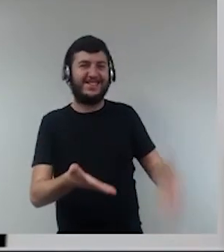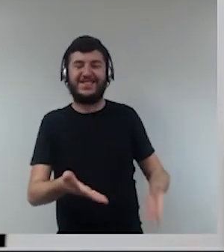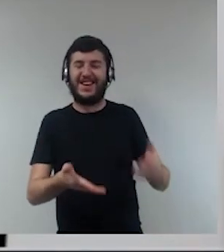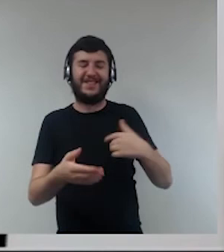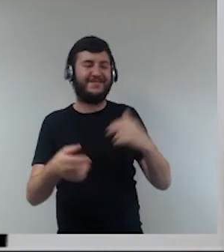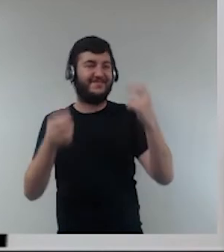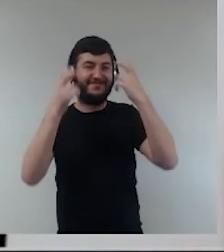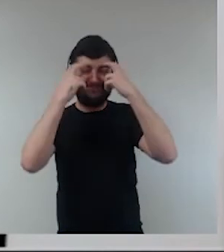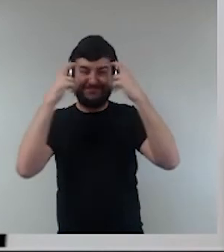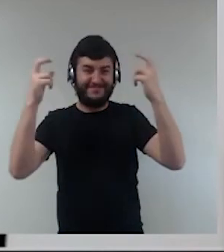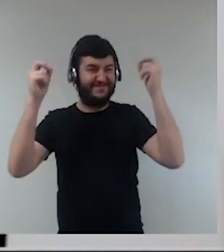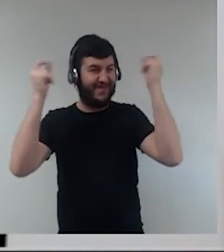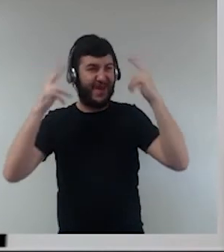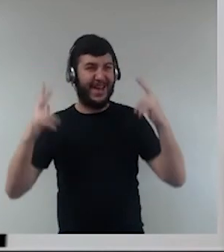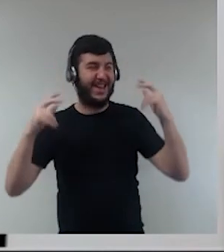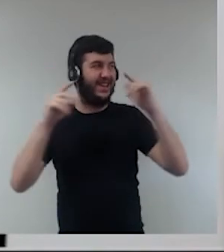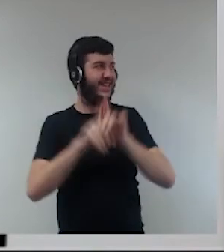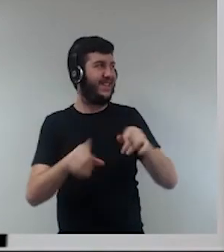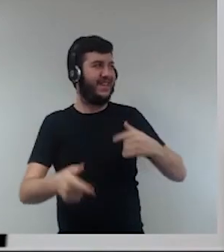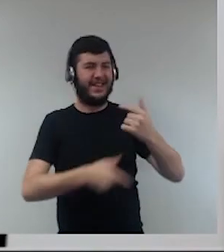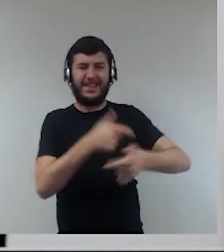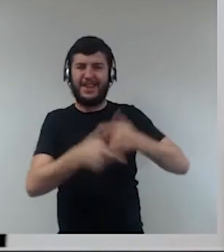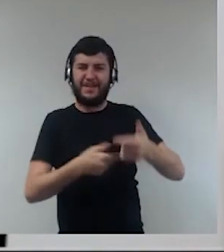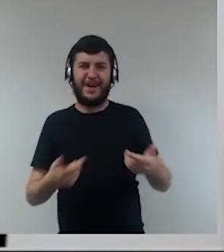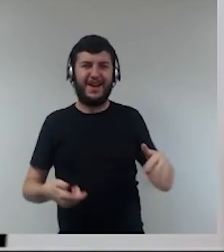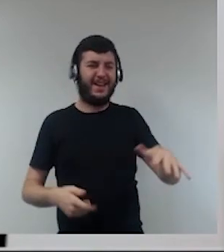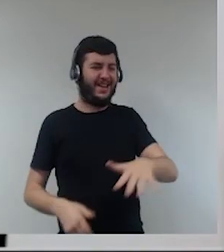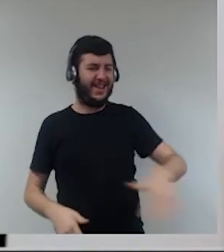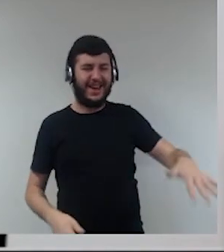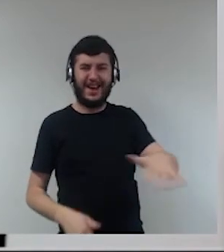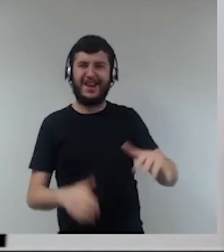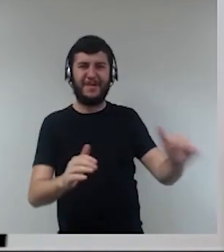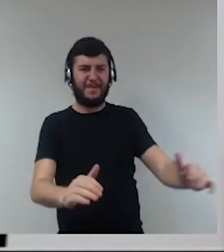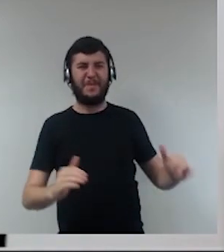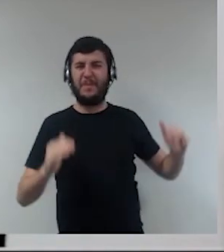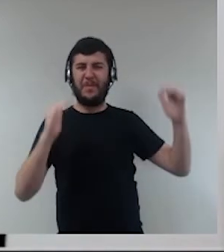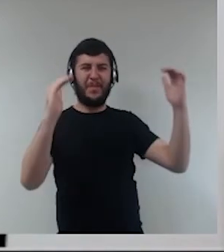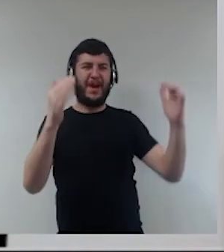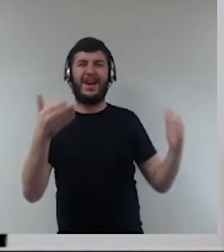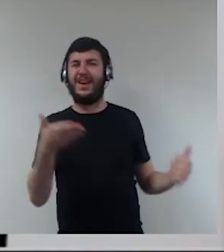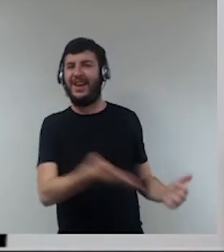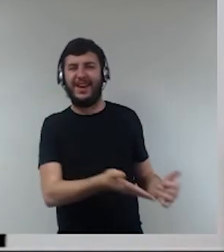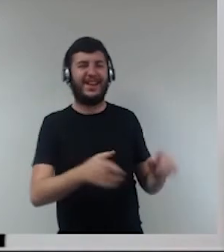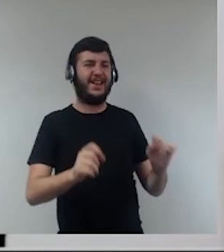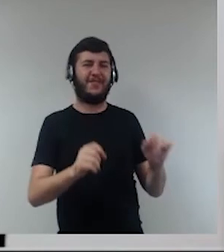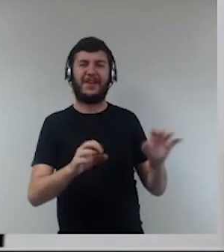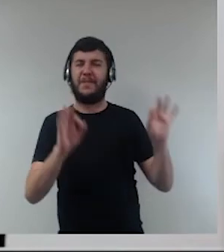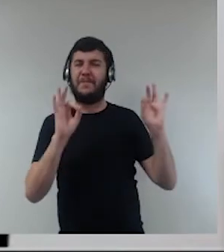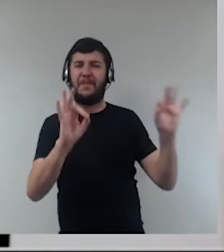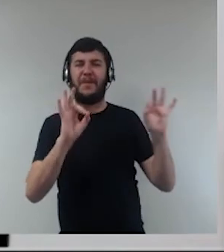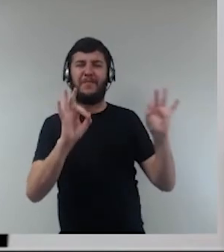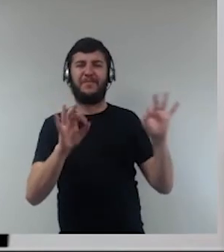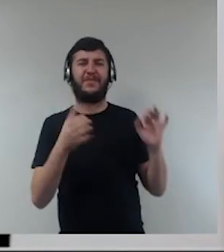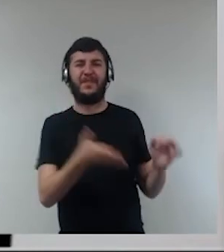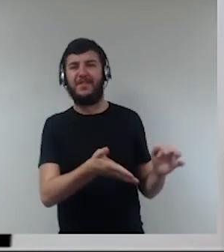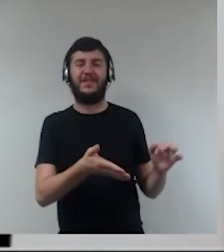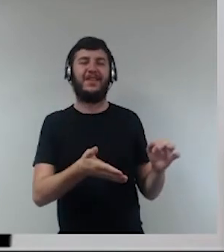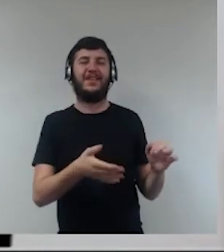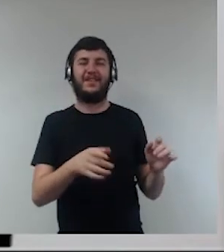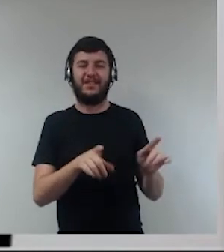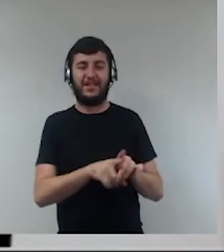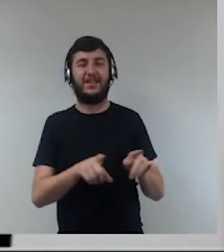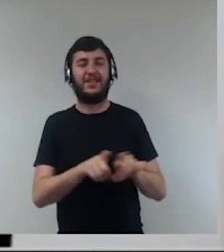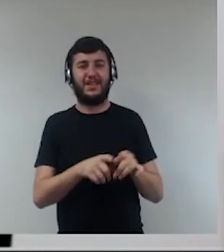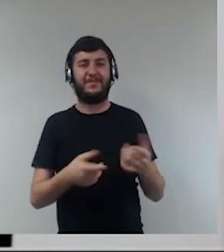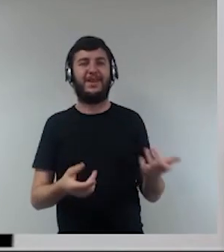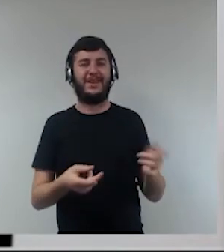craque muito acima da minha pequena contribuição, e aí empatando aí com